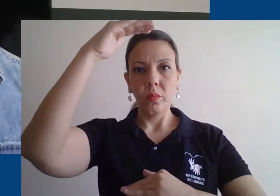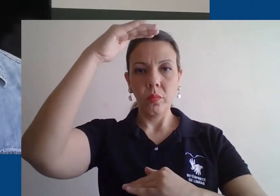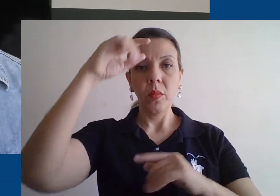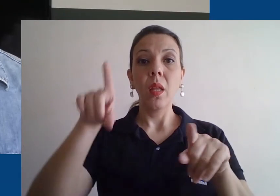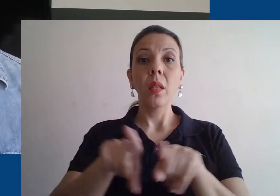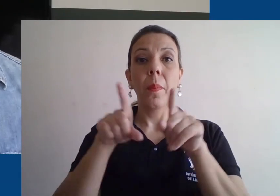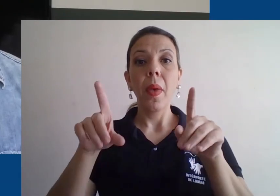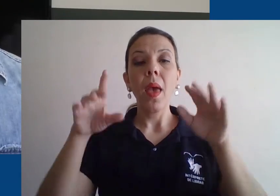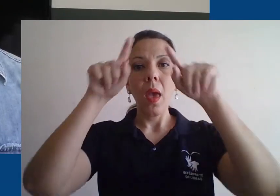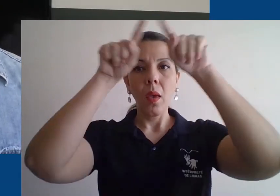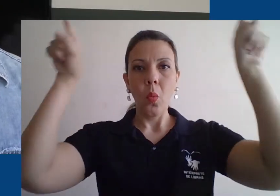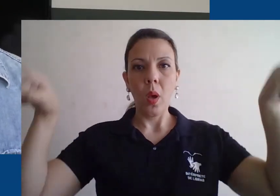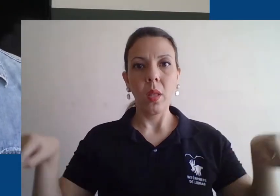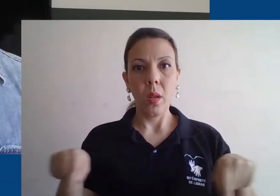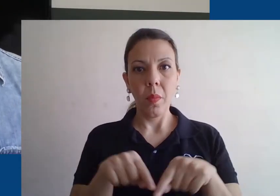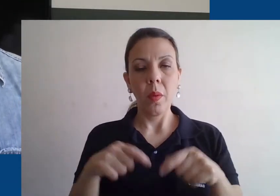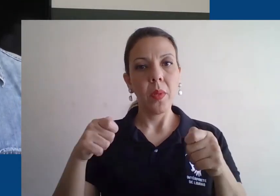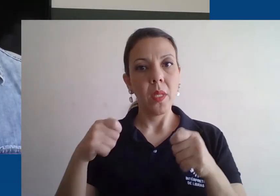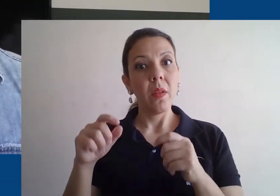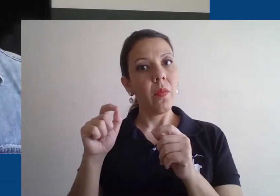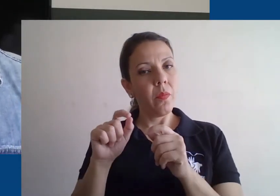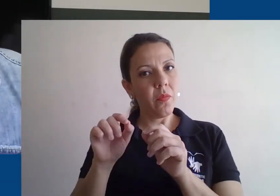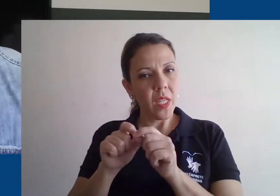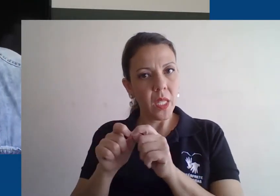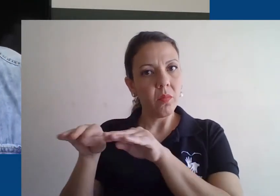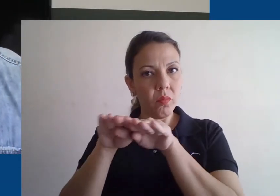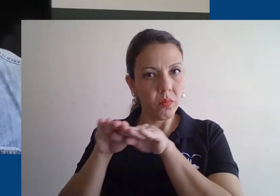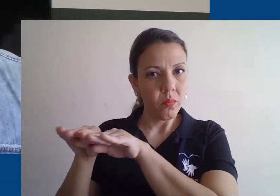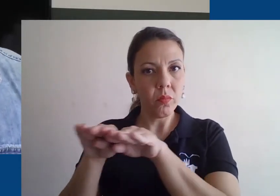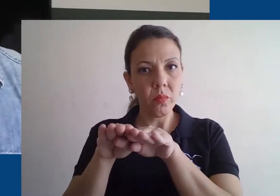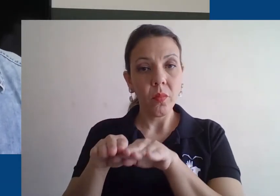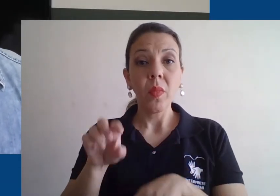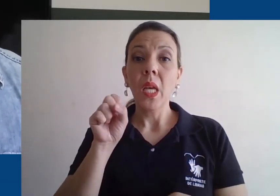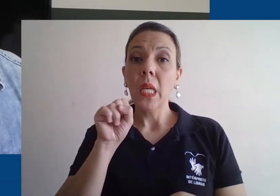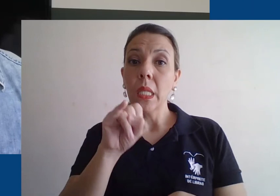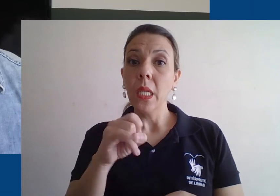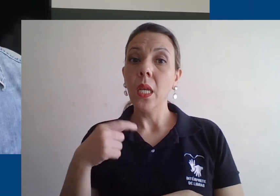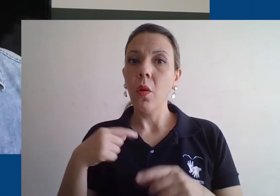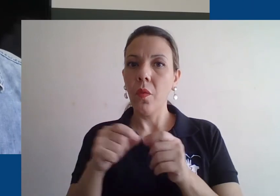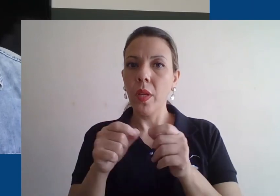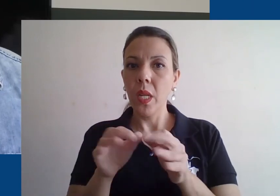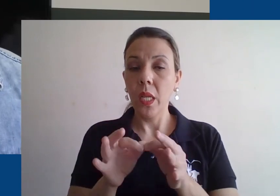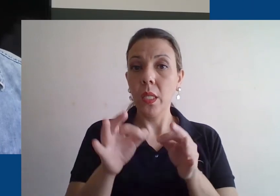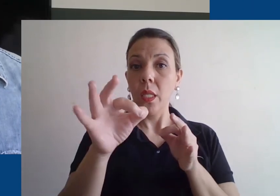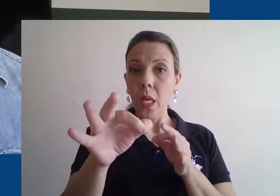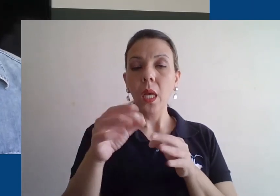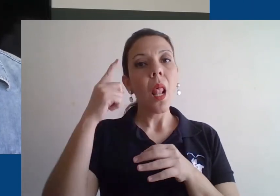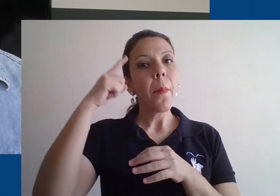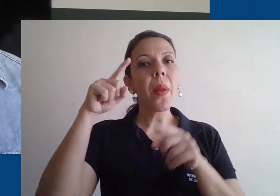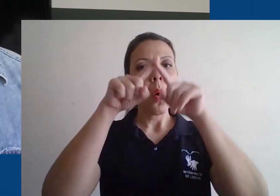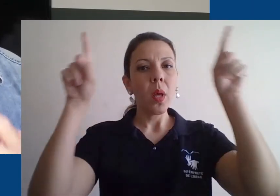muito alta nem muito baixa. E atenção no enquadramento. Tirando os casos de demonstração que você precisa de uma câmera mais distante,